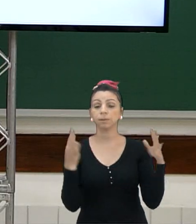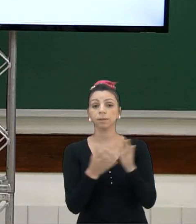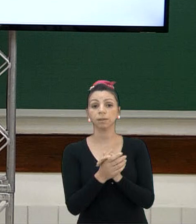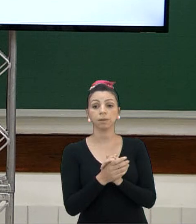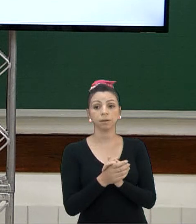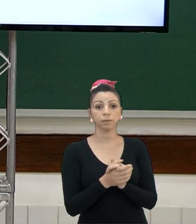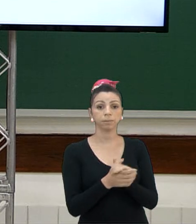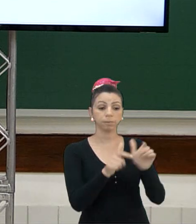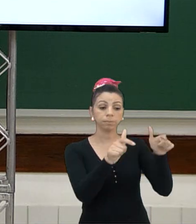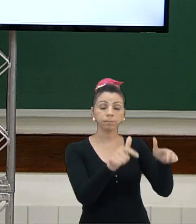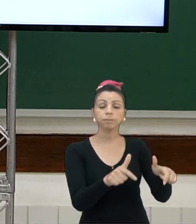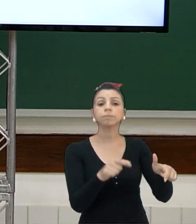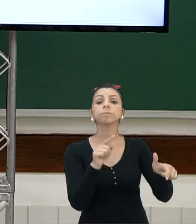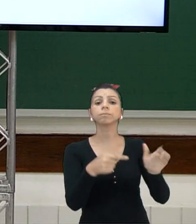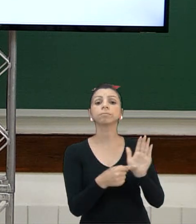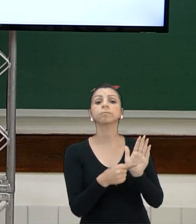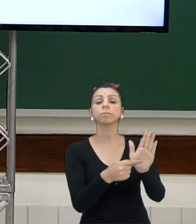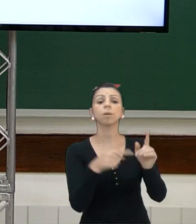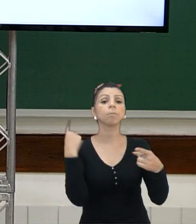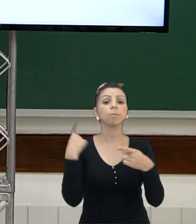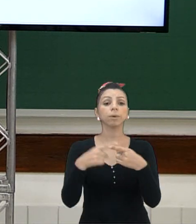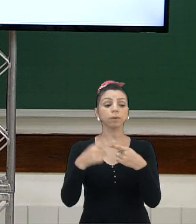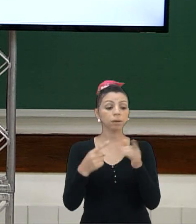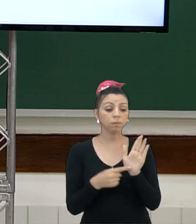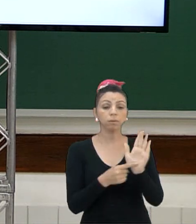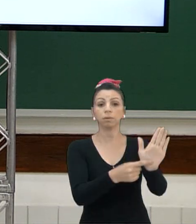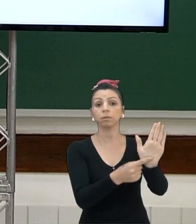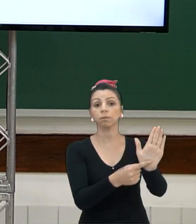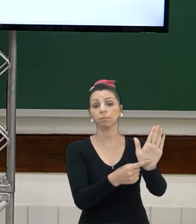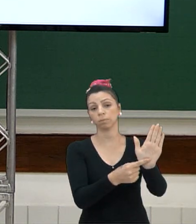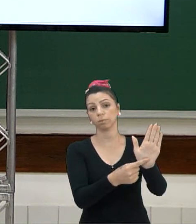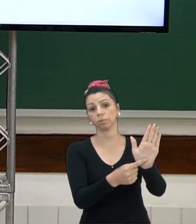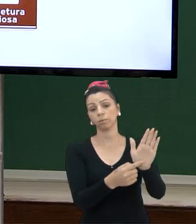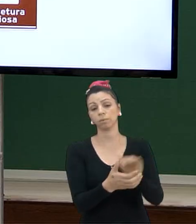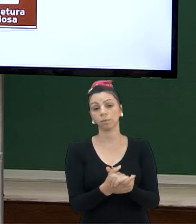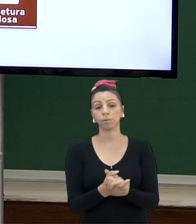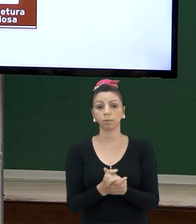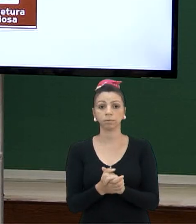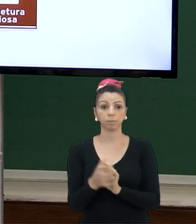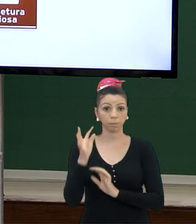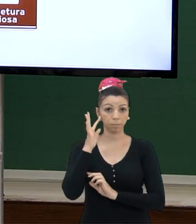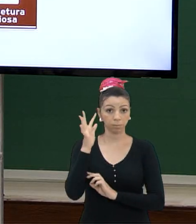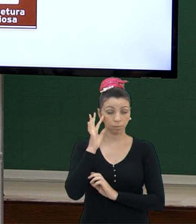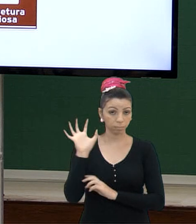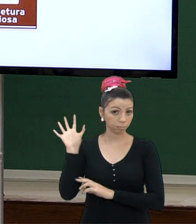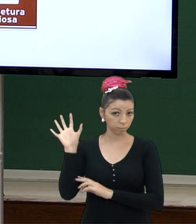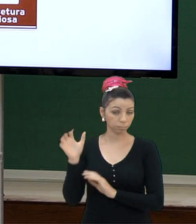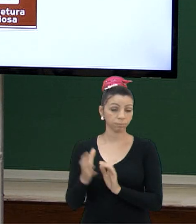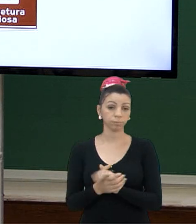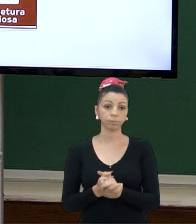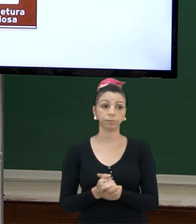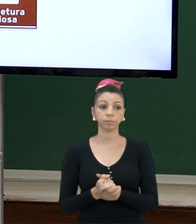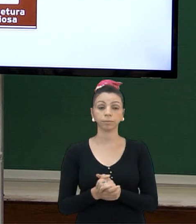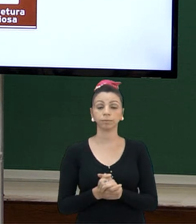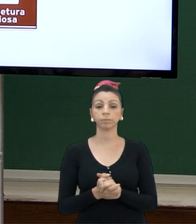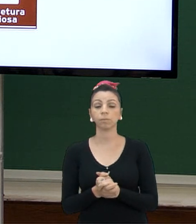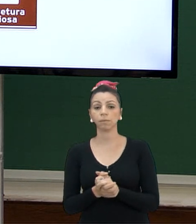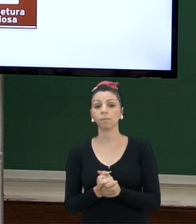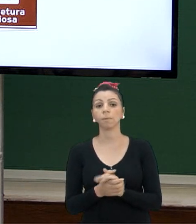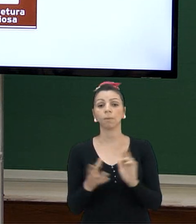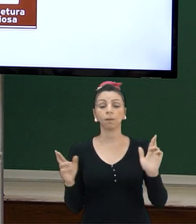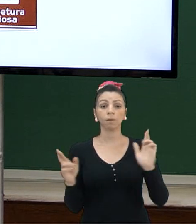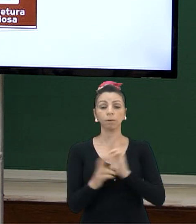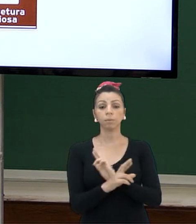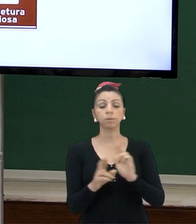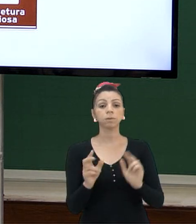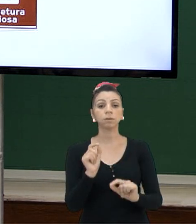você gosta de mostrar? Por que você gosta de mostrar? Então, é isso que você vai ter que pensar. Então, faça aí uma relação